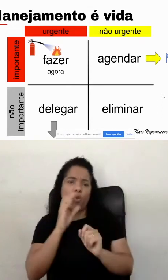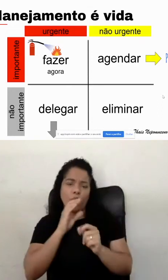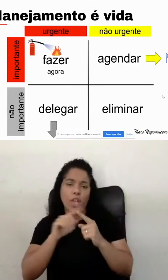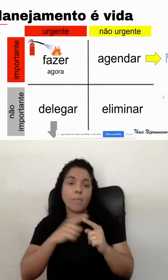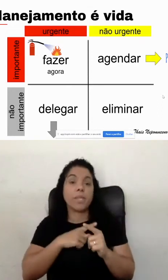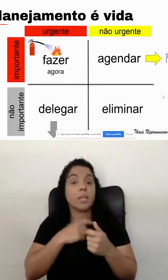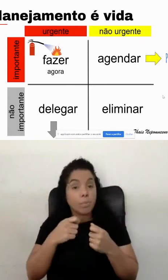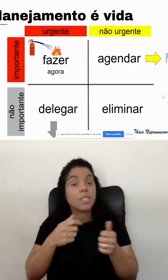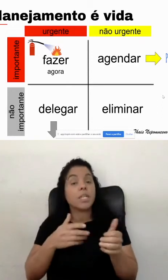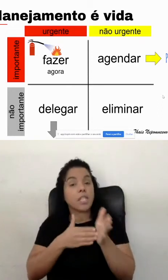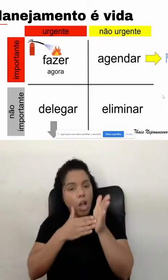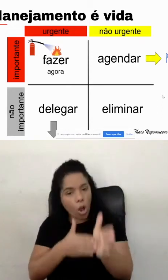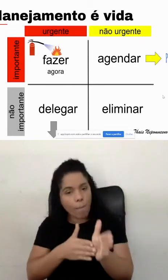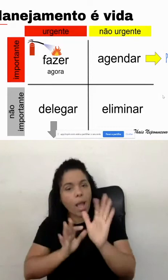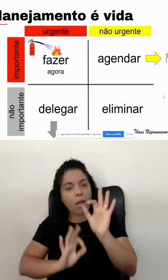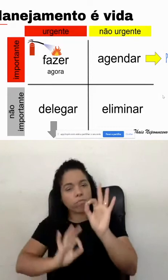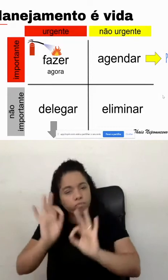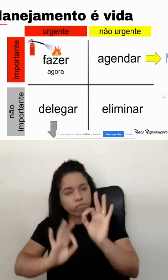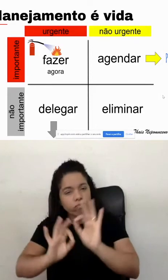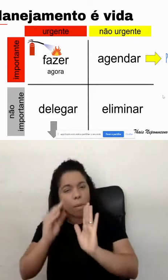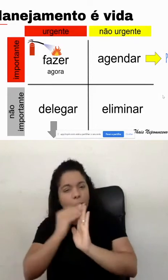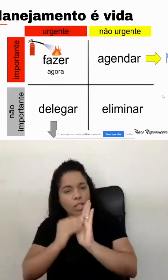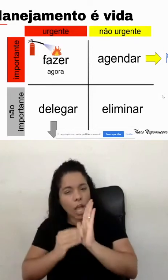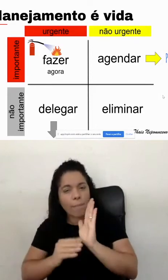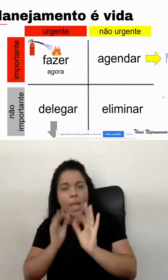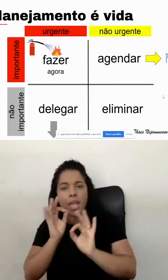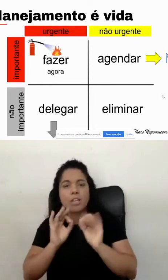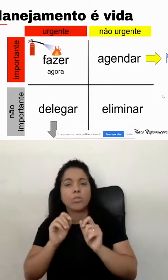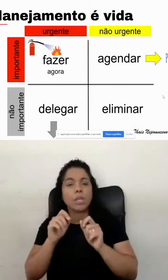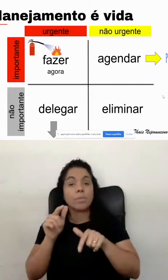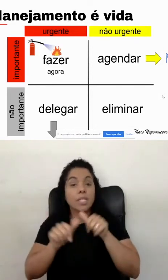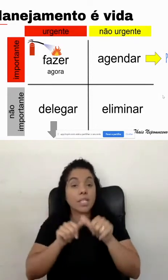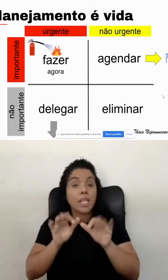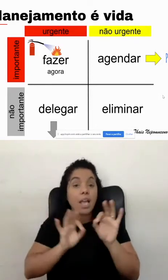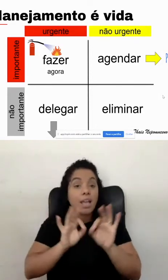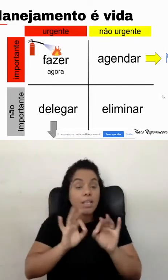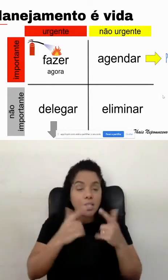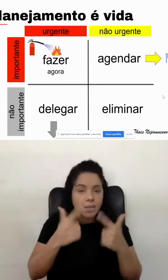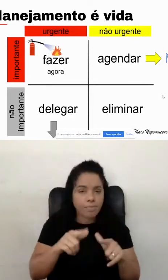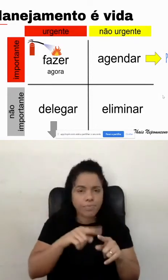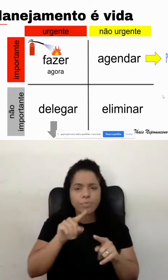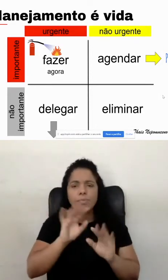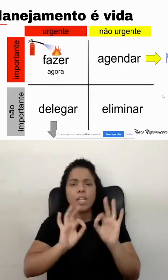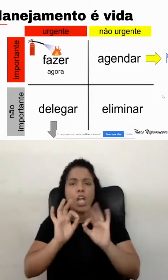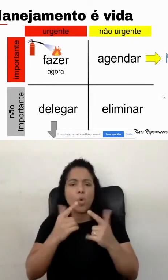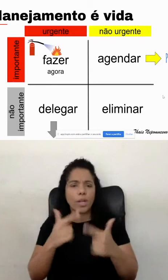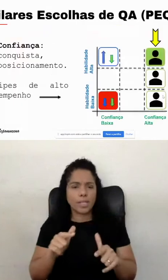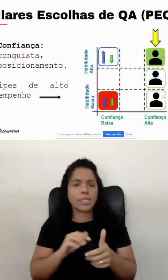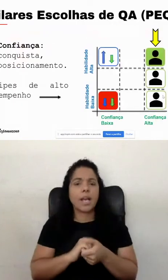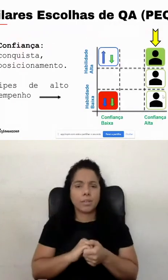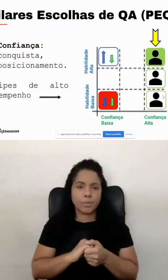para que esse planejamento aconteça ou precise ser reformatado, reorganizado.